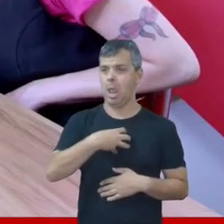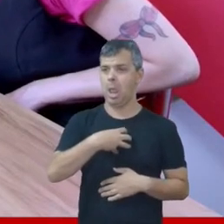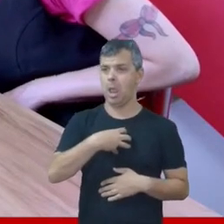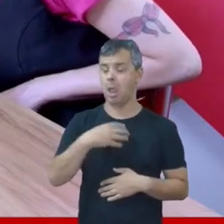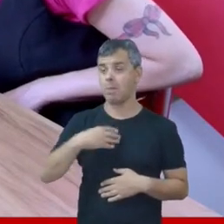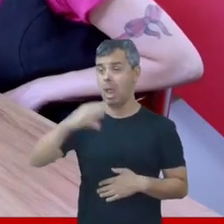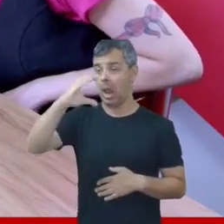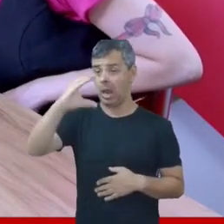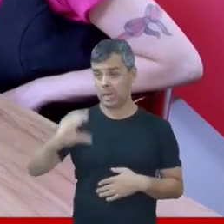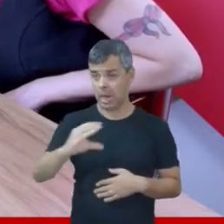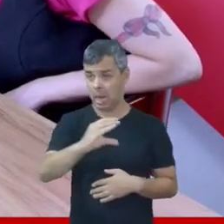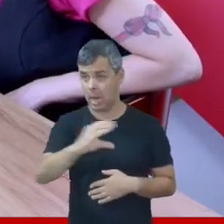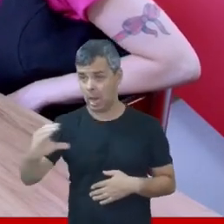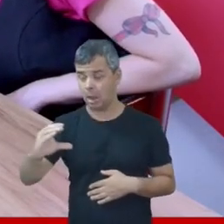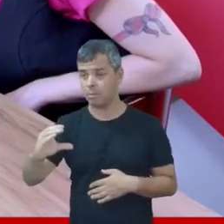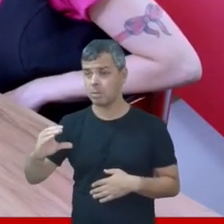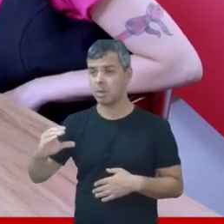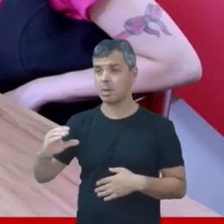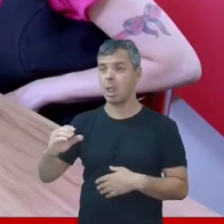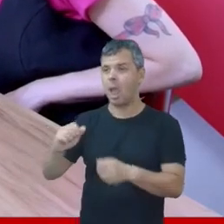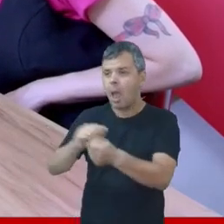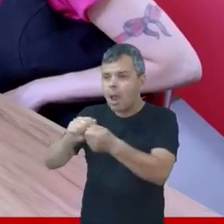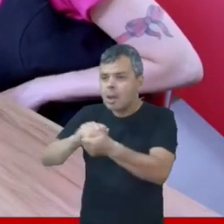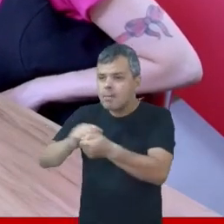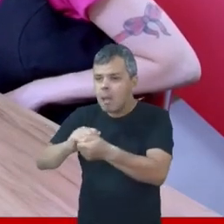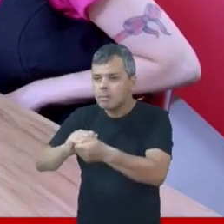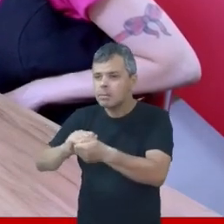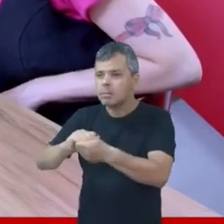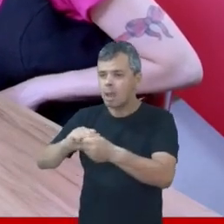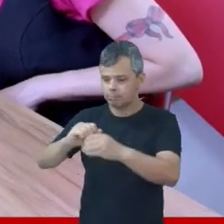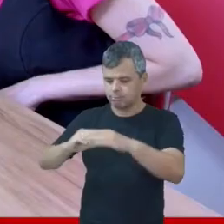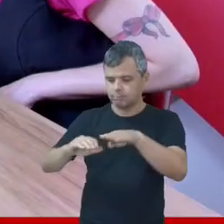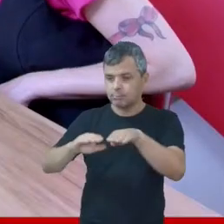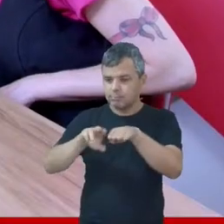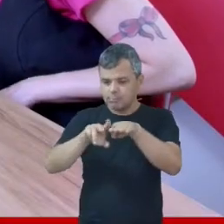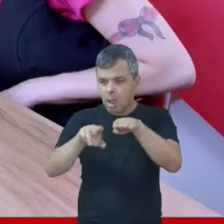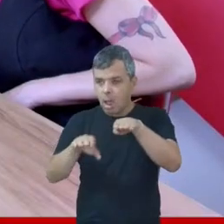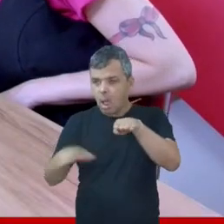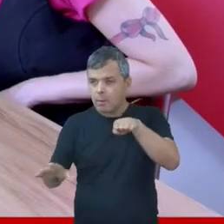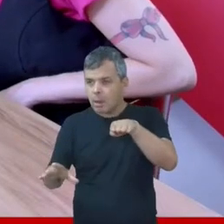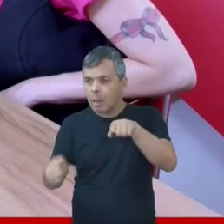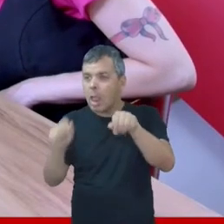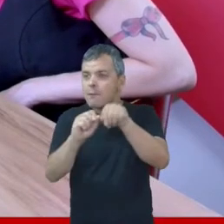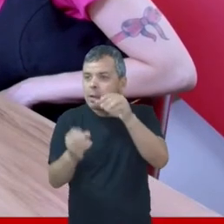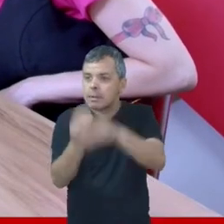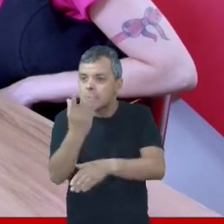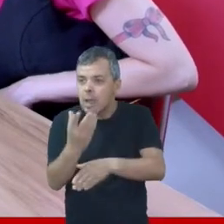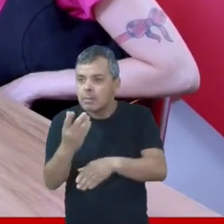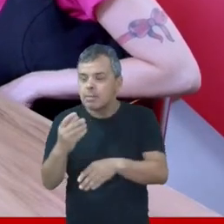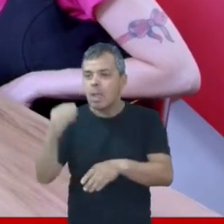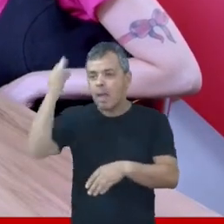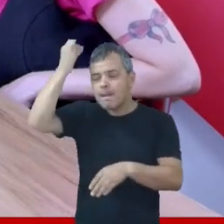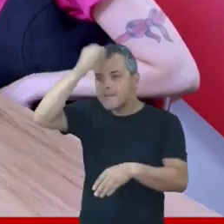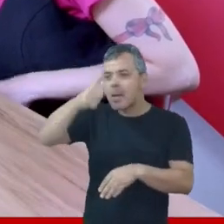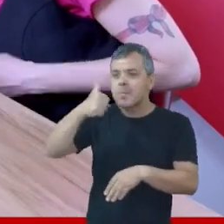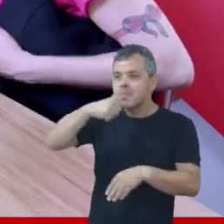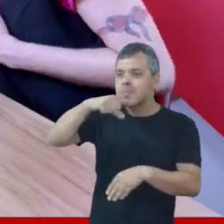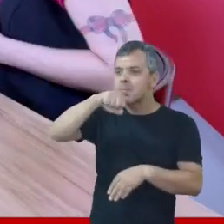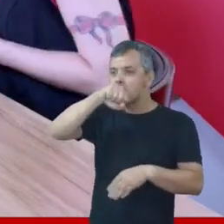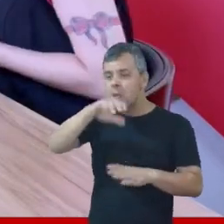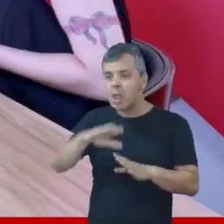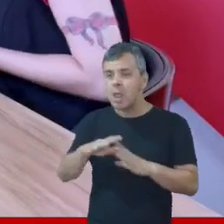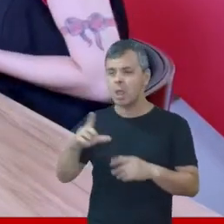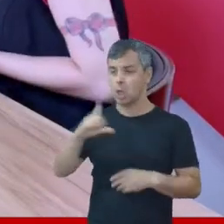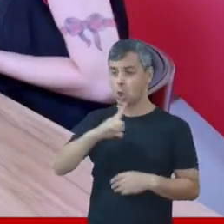igrejas católicas ter a lavagem das escadarias. E quem realiza isso são as mães de santo, os pais de santo.